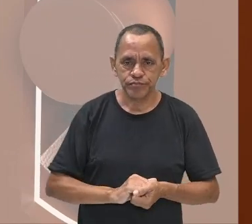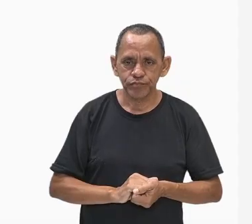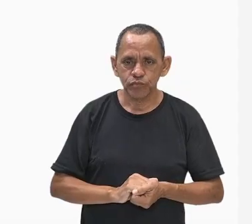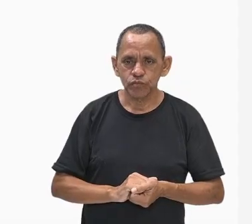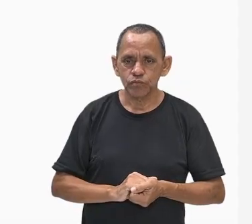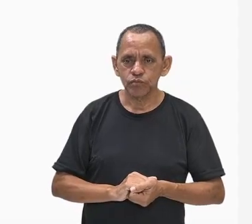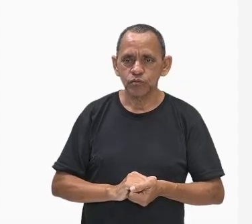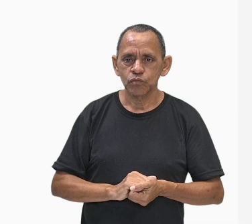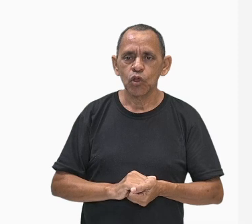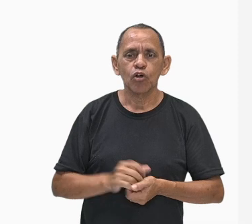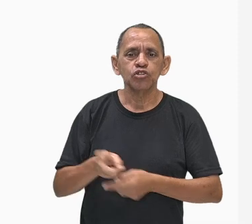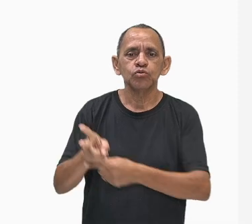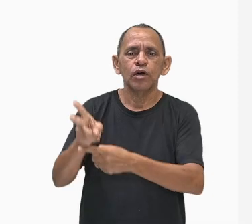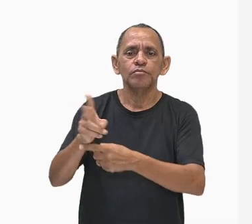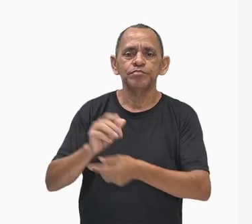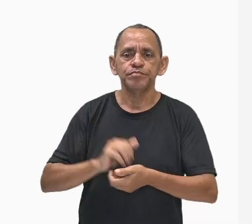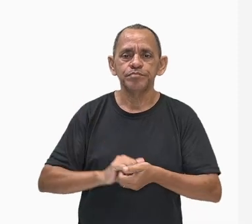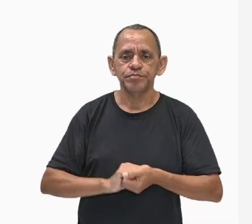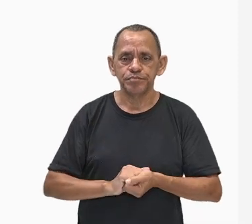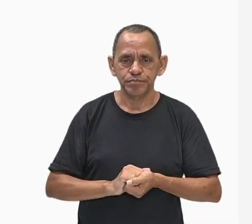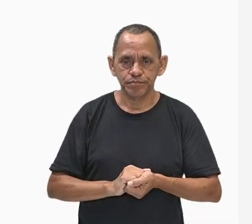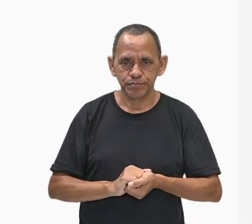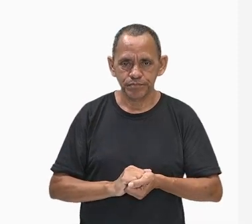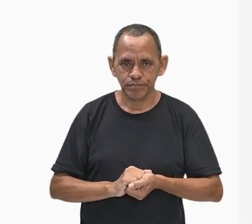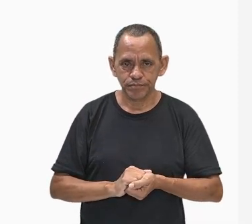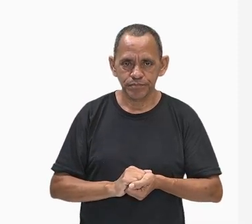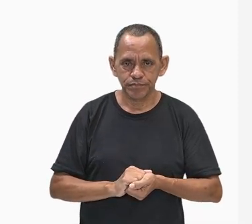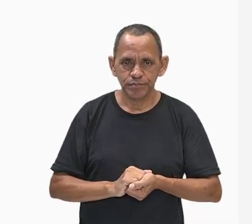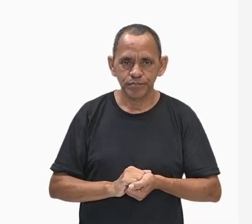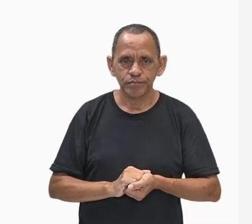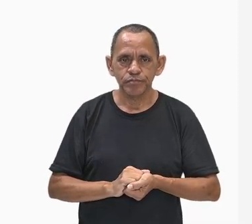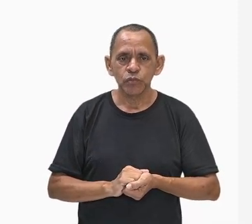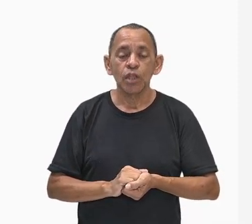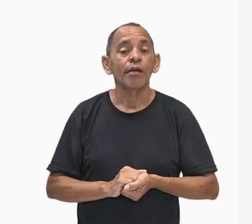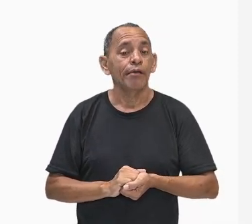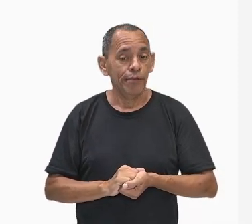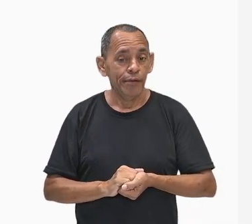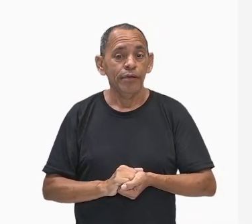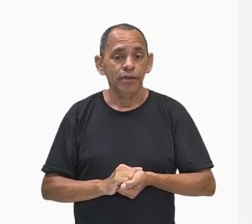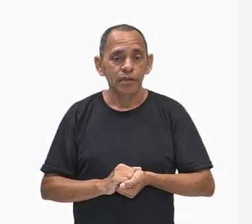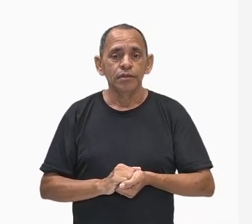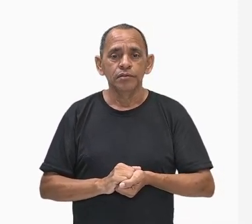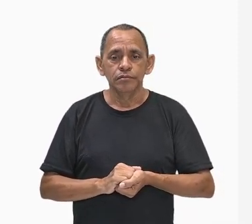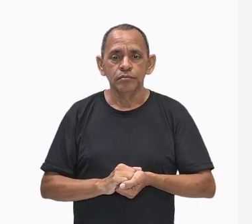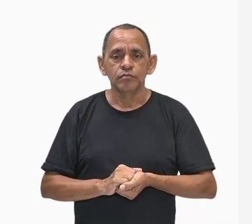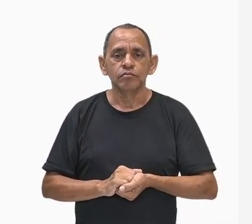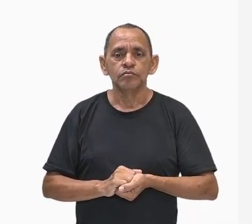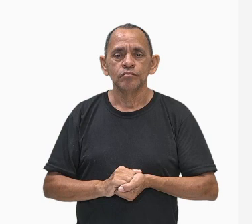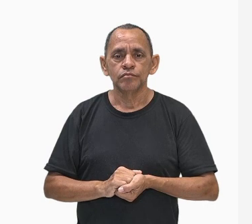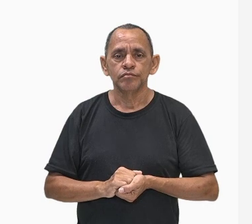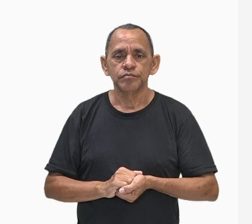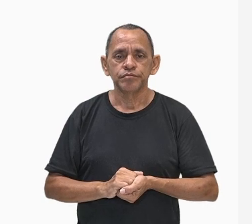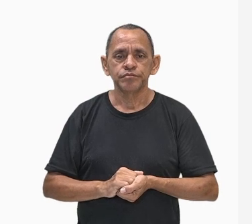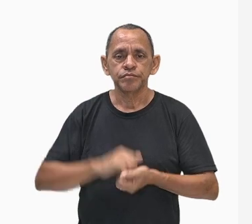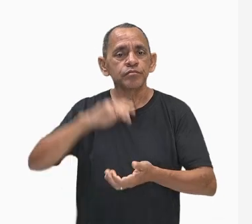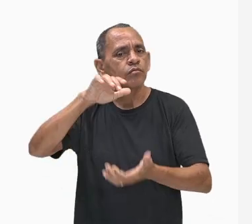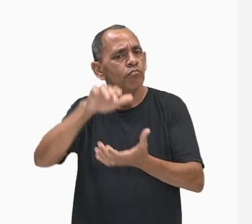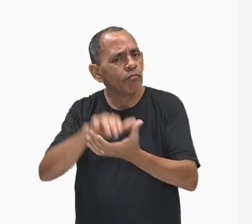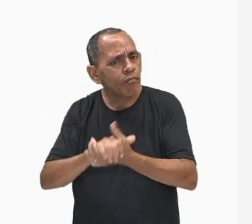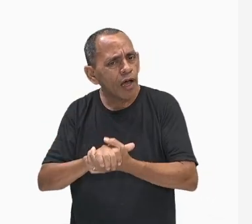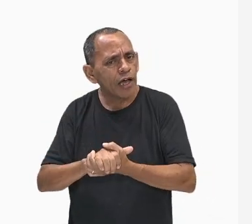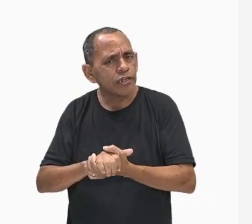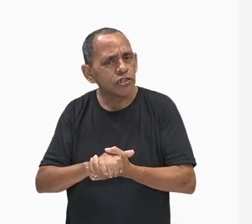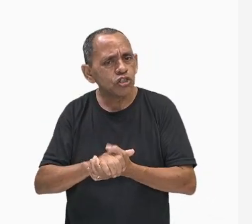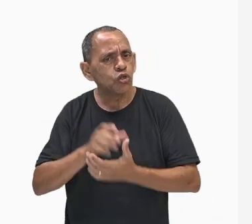esse momento. Vamos lá. O marido temia que a esposa fosse mais poderosa que ele e em 1688